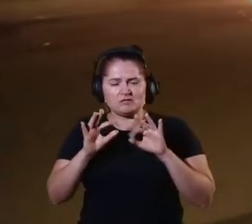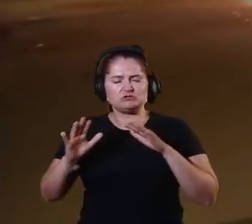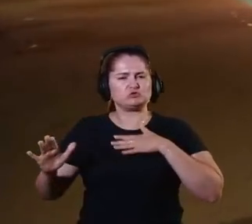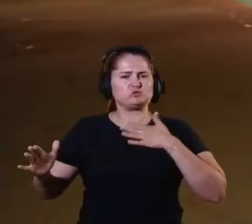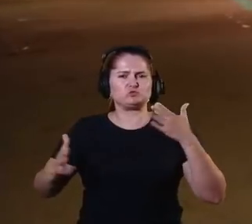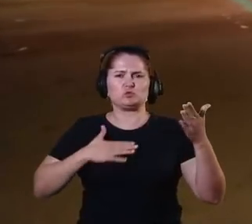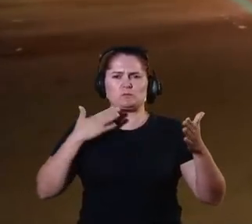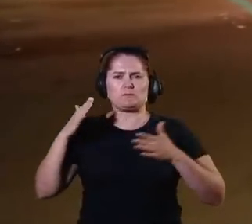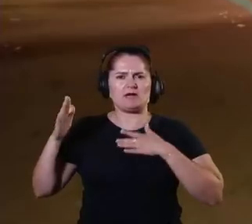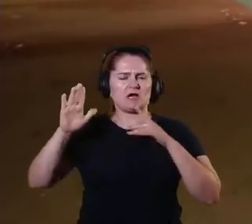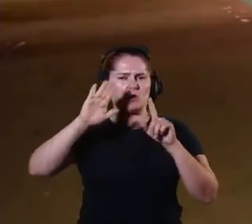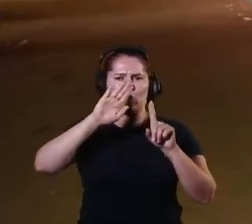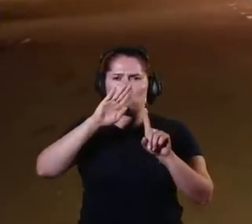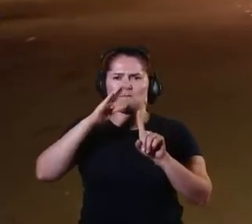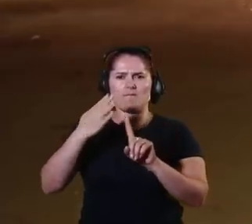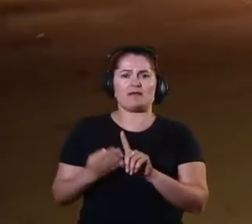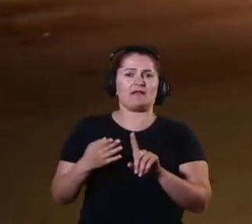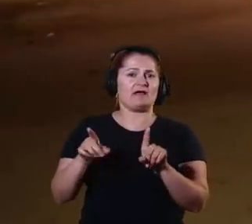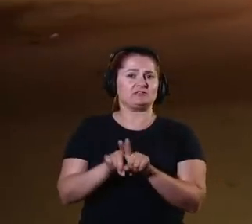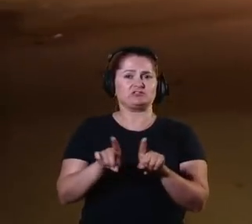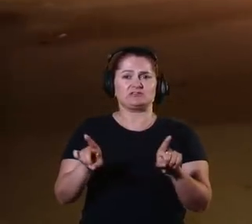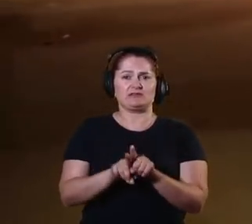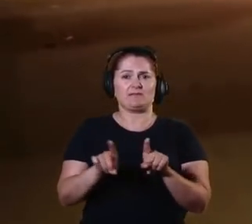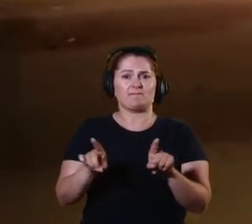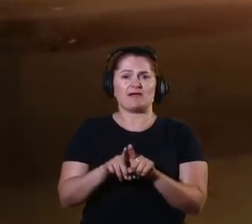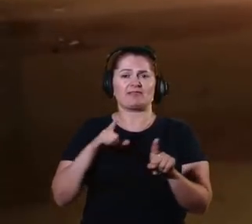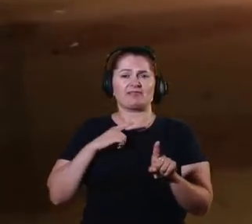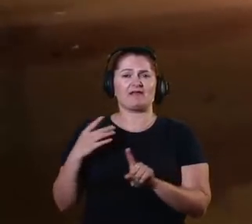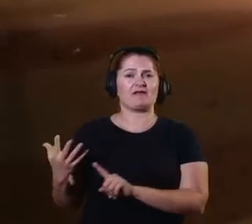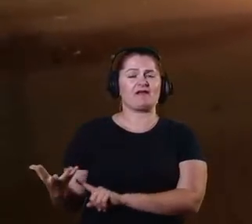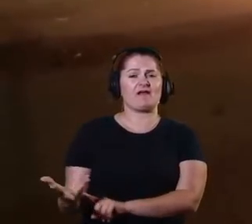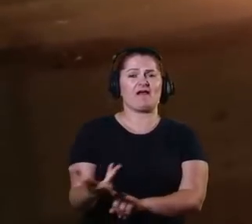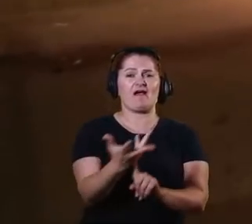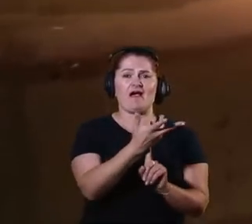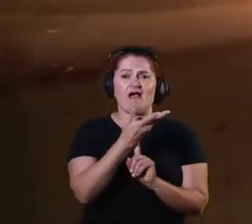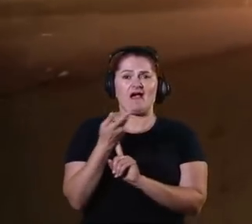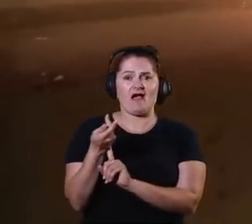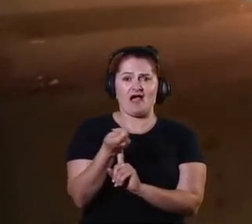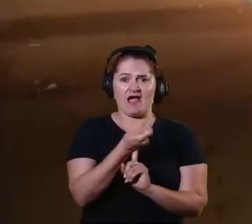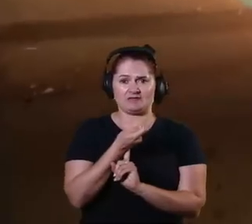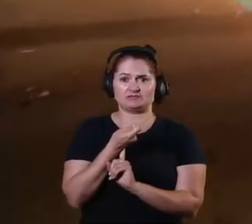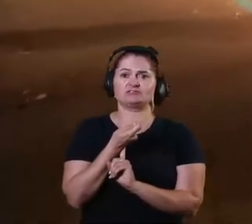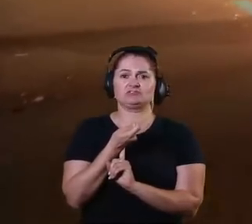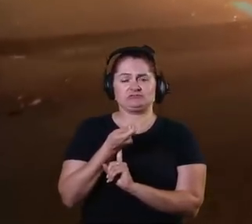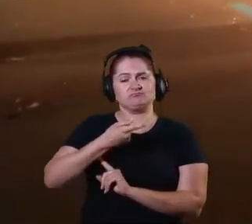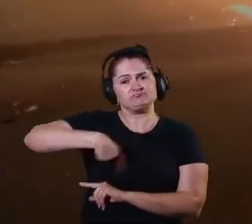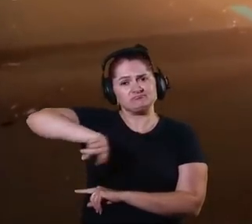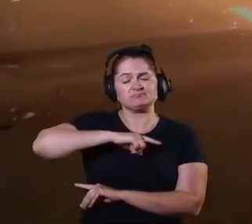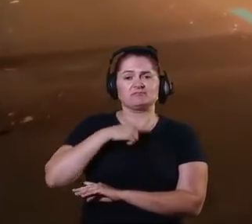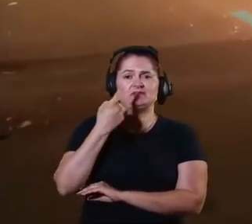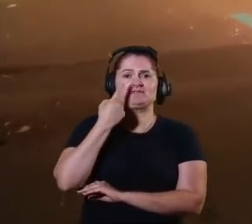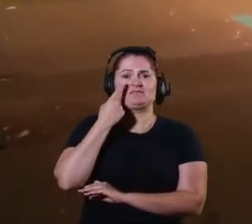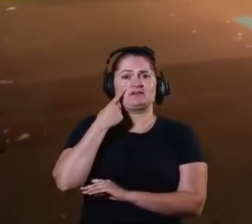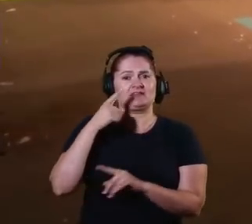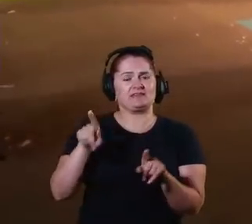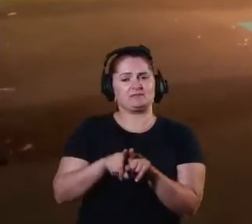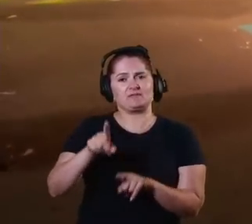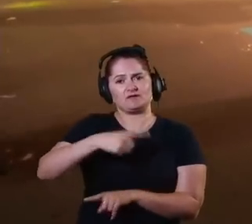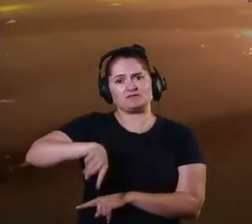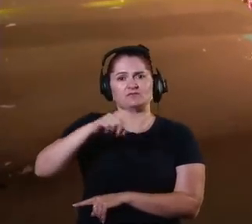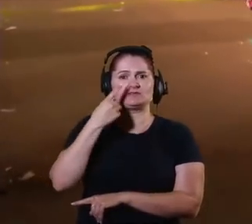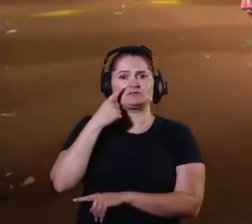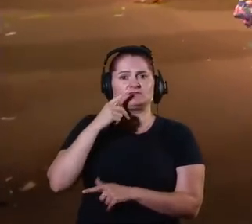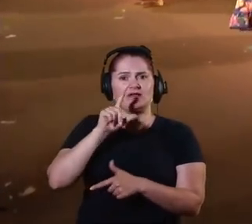homenagens, para essa arte que é colocada à disposição nos olhares das milhares de pessoas que acompanham e aqueles que nos acompanham